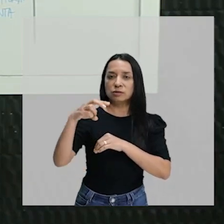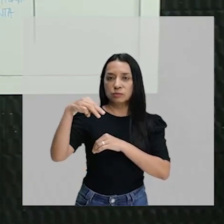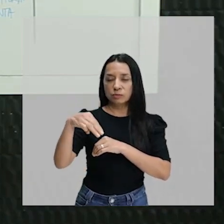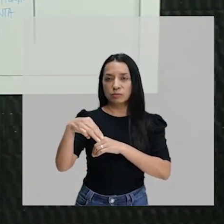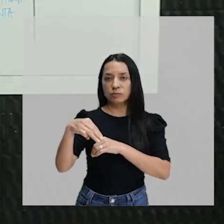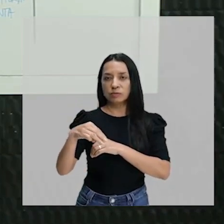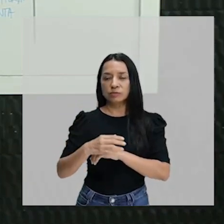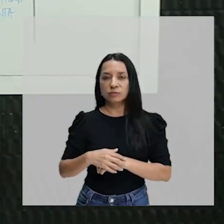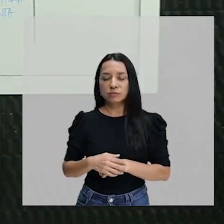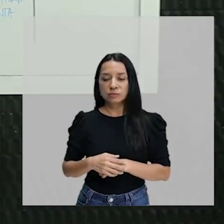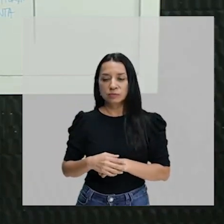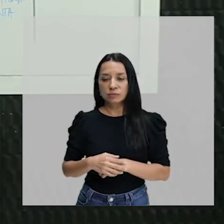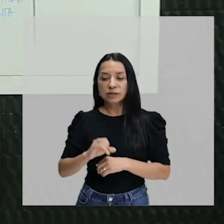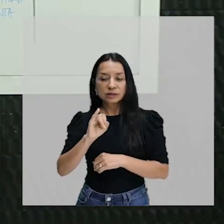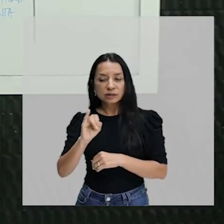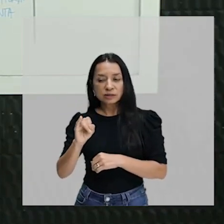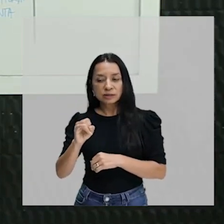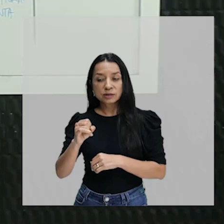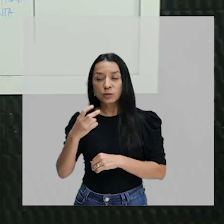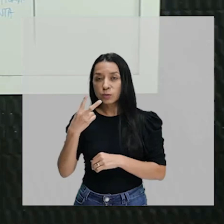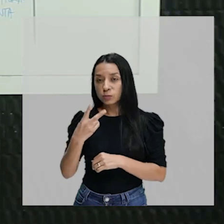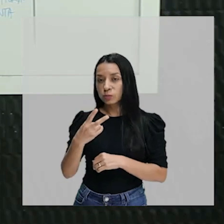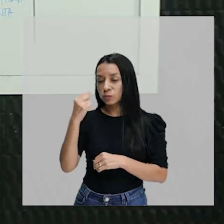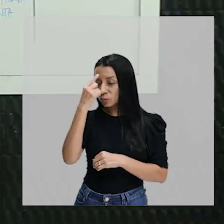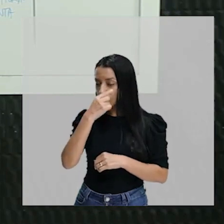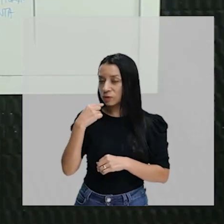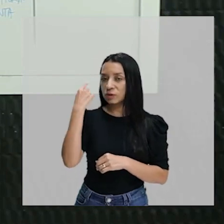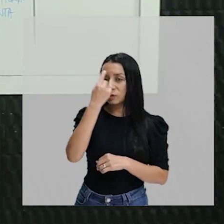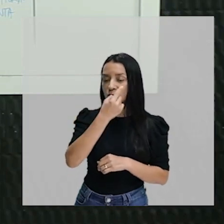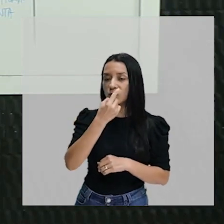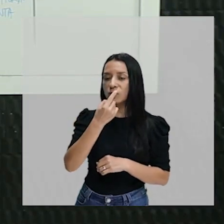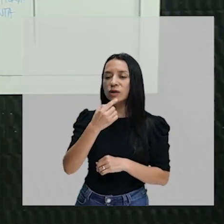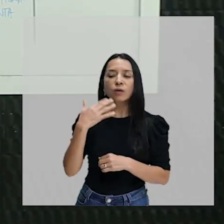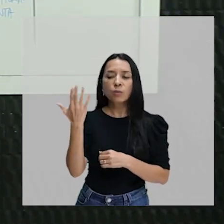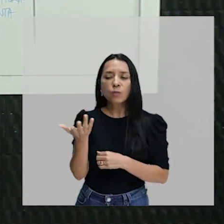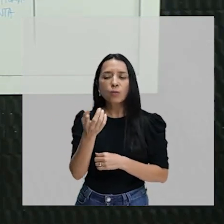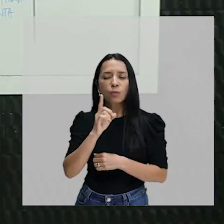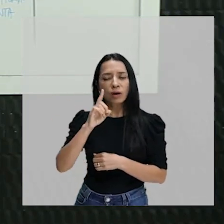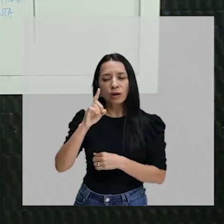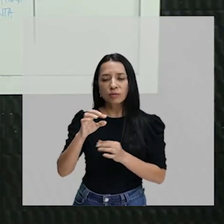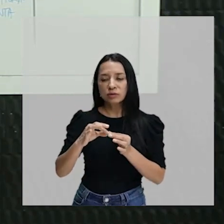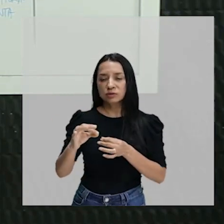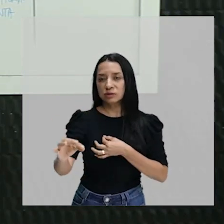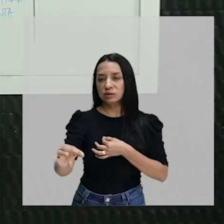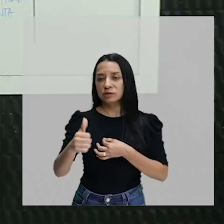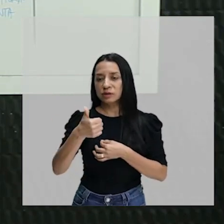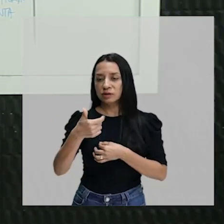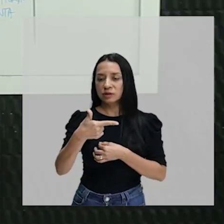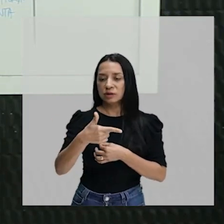horas ele vai acontecer o quê E vai percorrer Quanto qual a distância percorrer 120